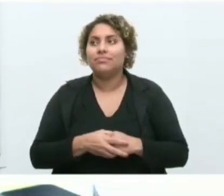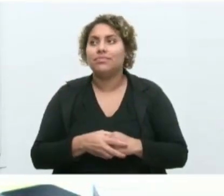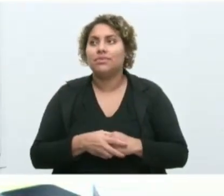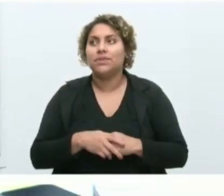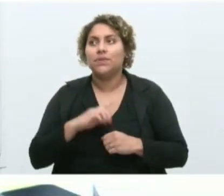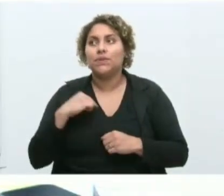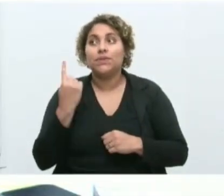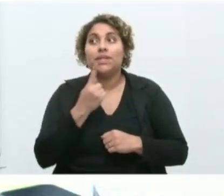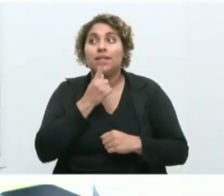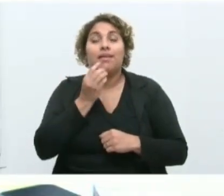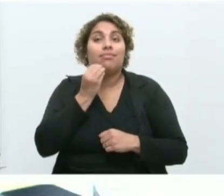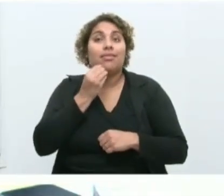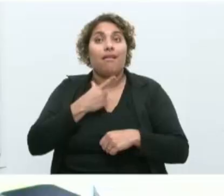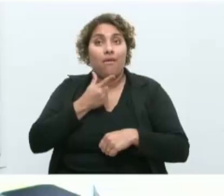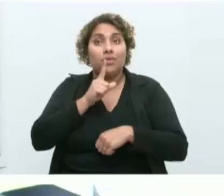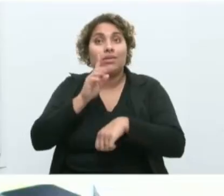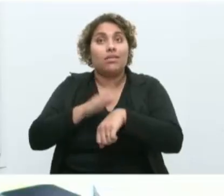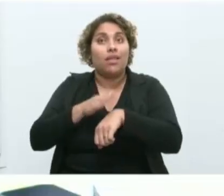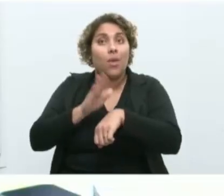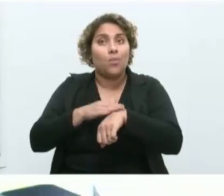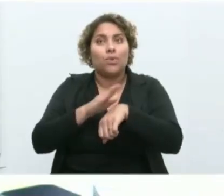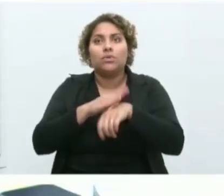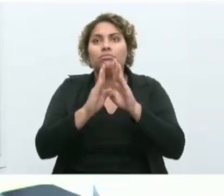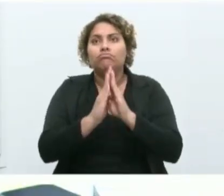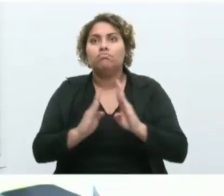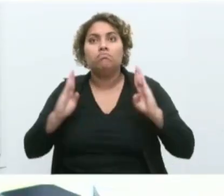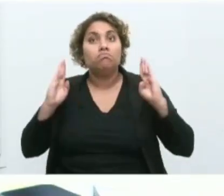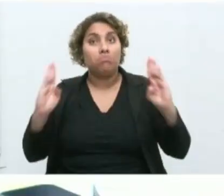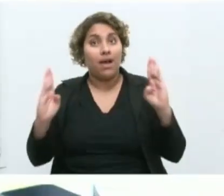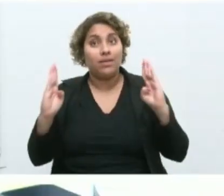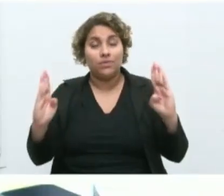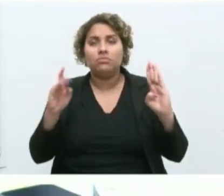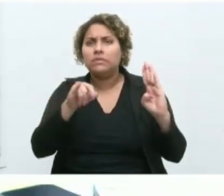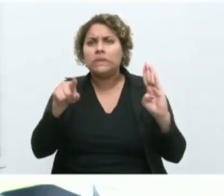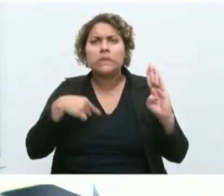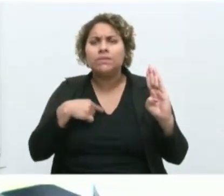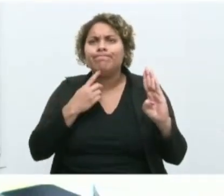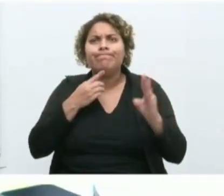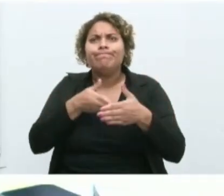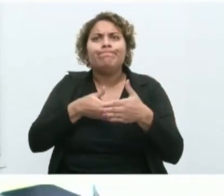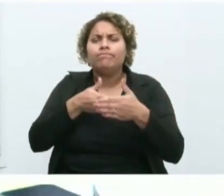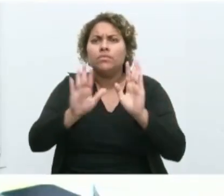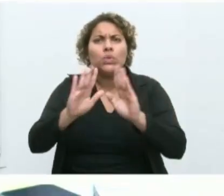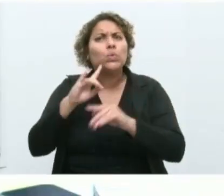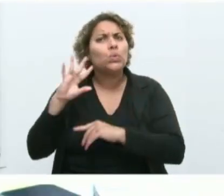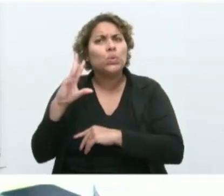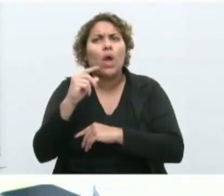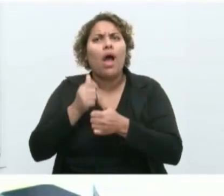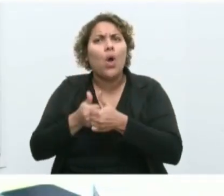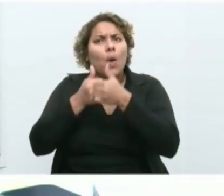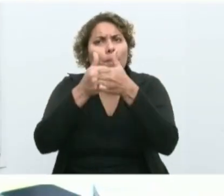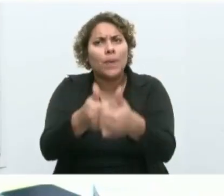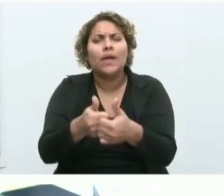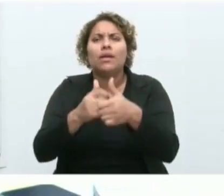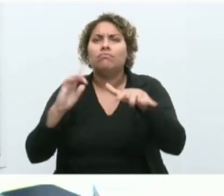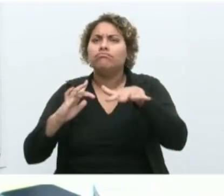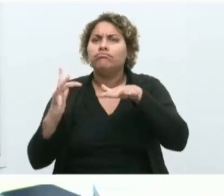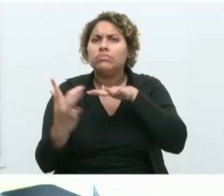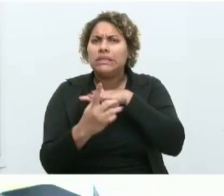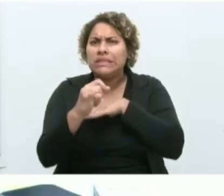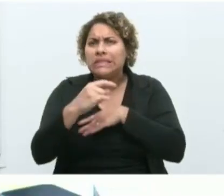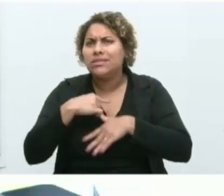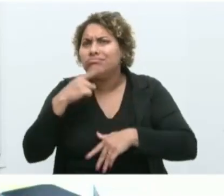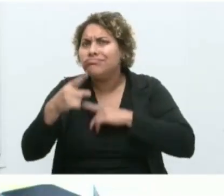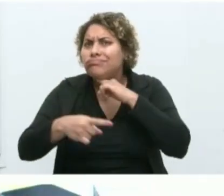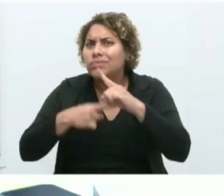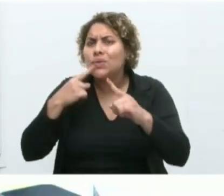a gente tem tempo ainda, a gente tem um prazo, nada impede. Então, todos que nos acompanham pelas redes sociais, mesmo se ficou algum questionamento sem